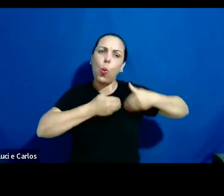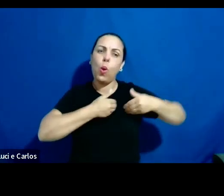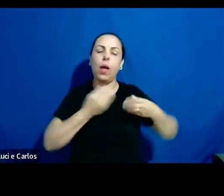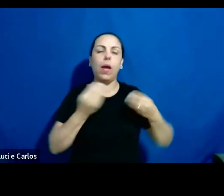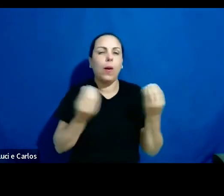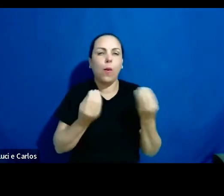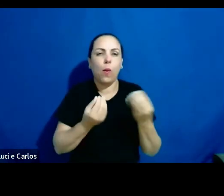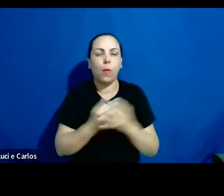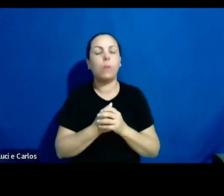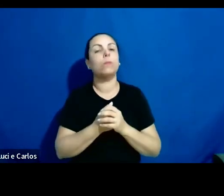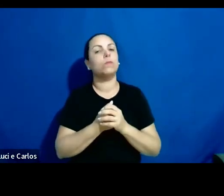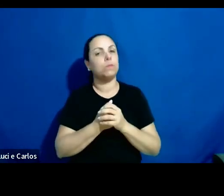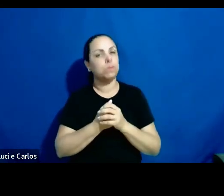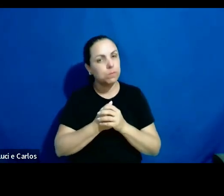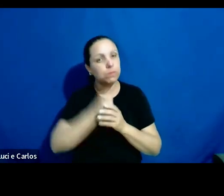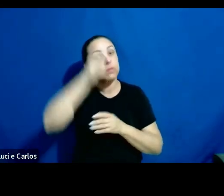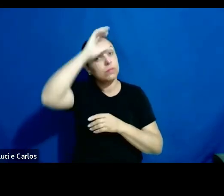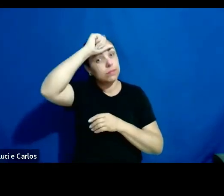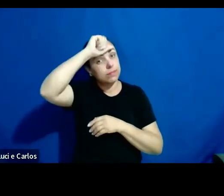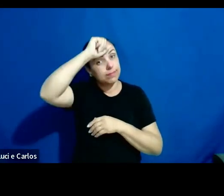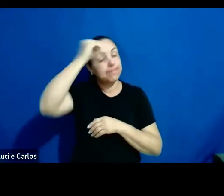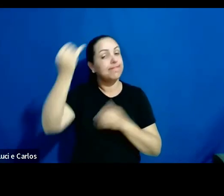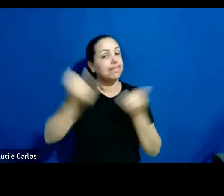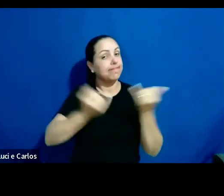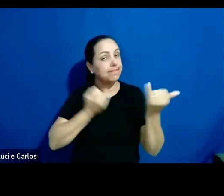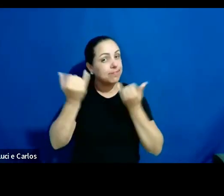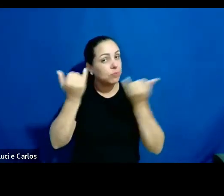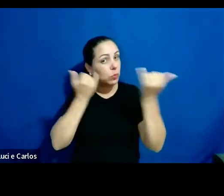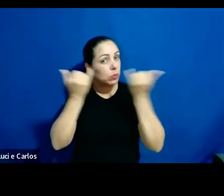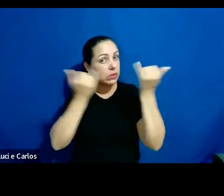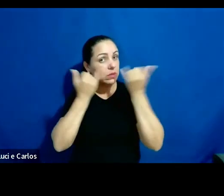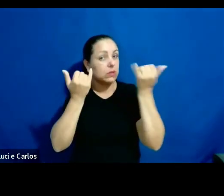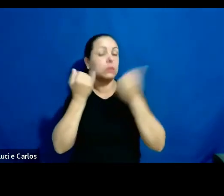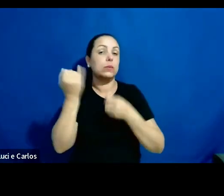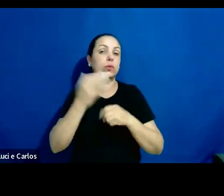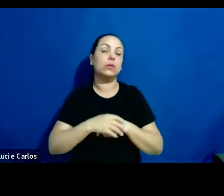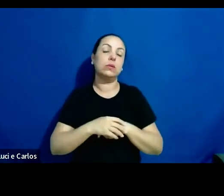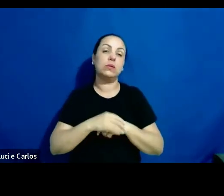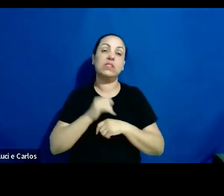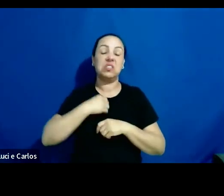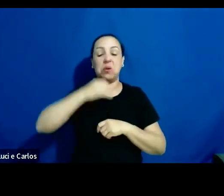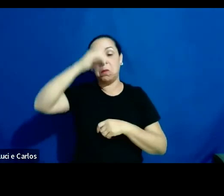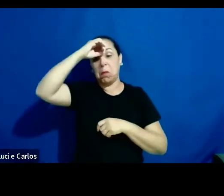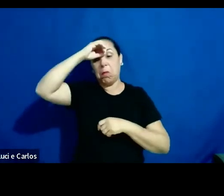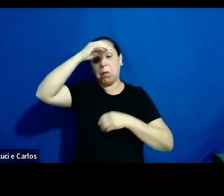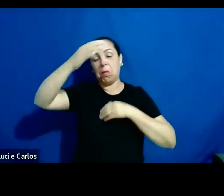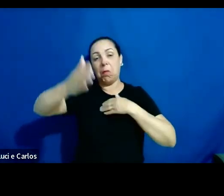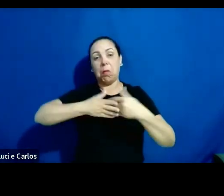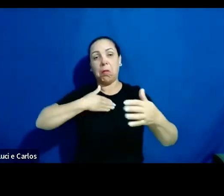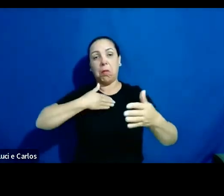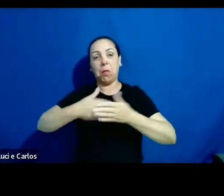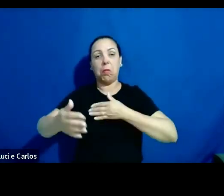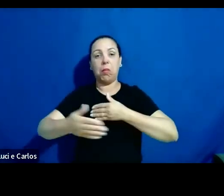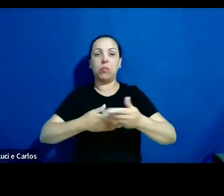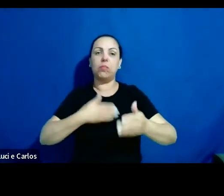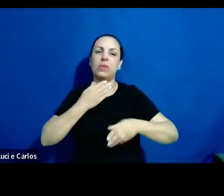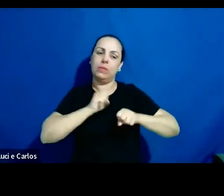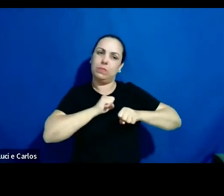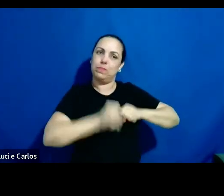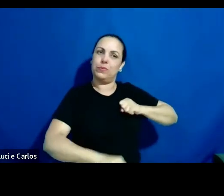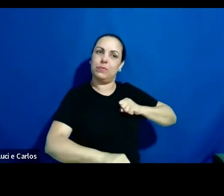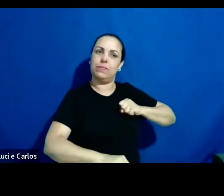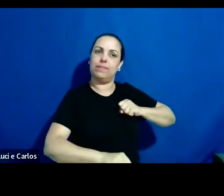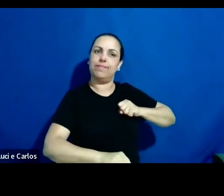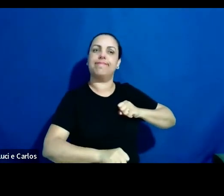algo se você conhecer. Caso contrário, você é um forte candidato a entrar na estatística do